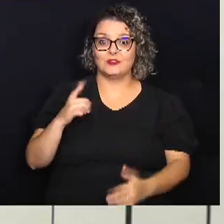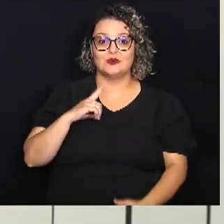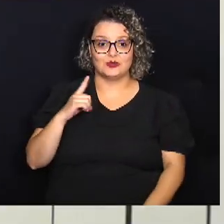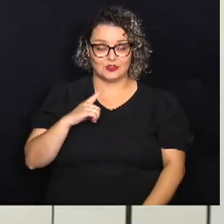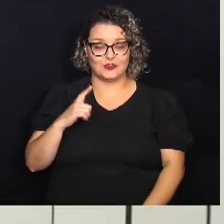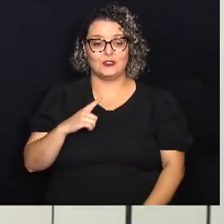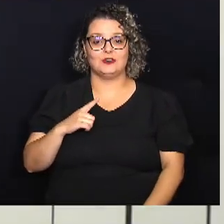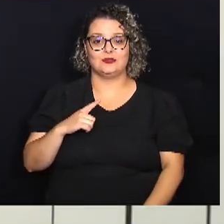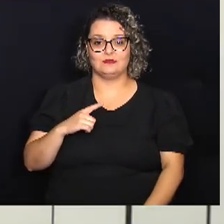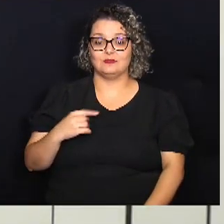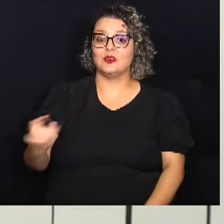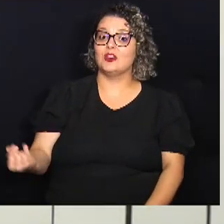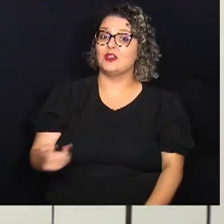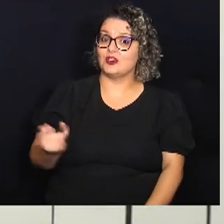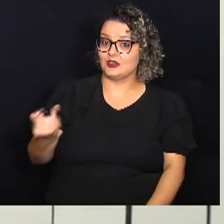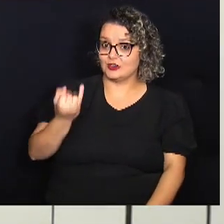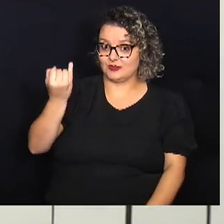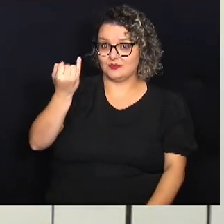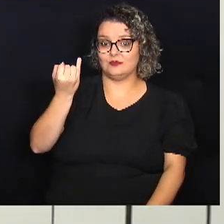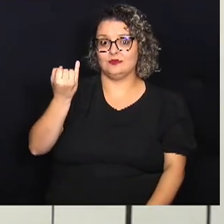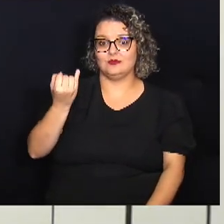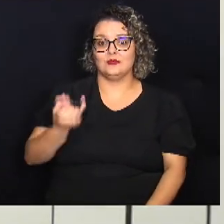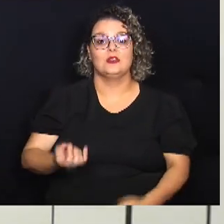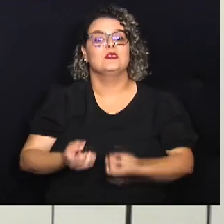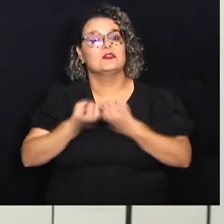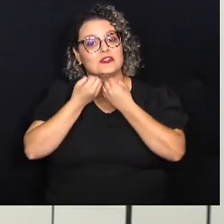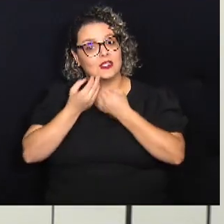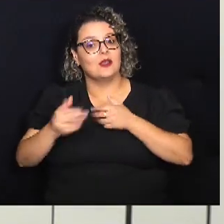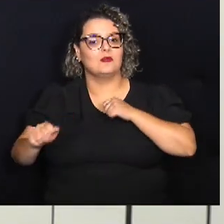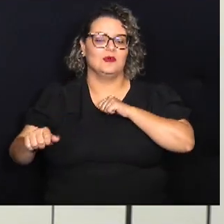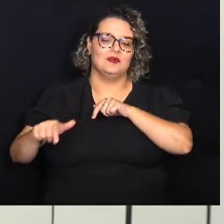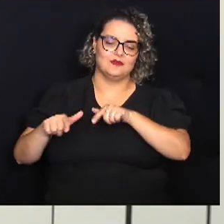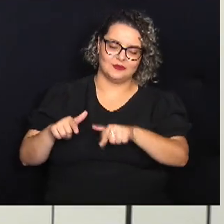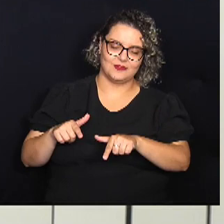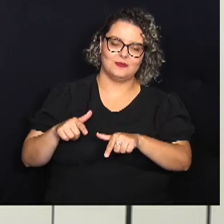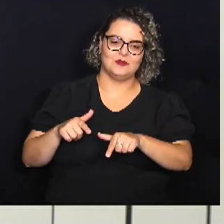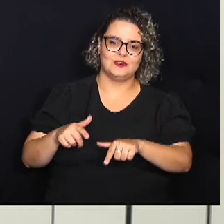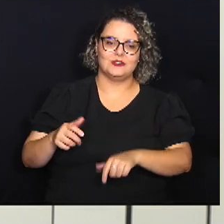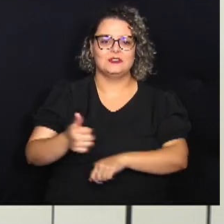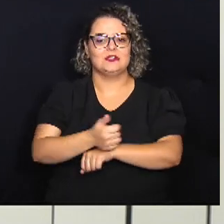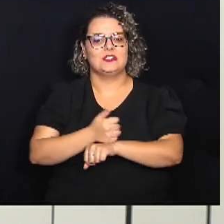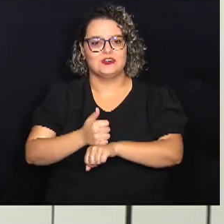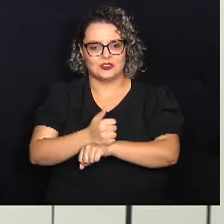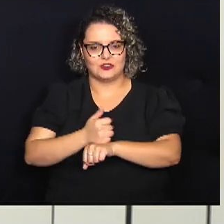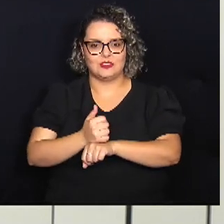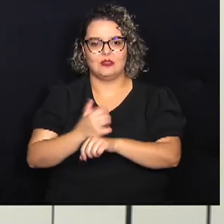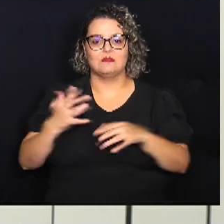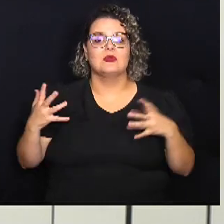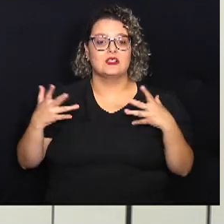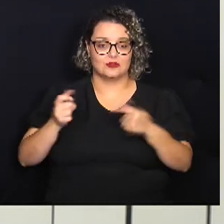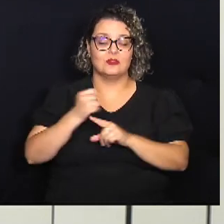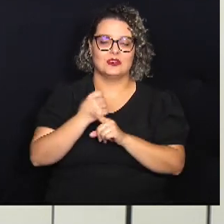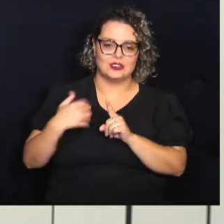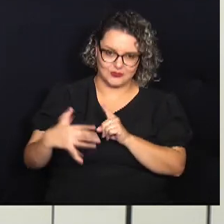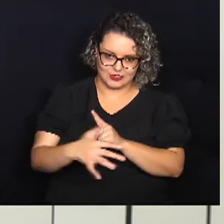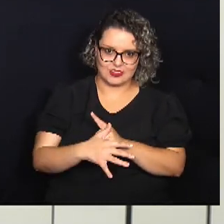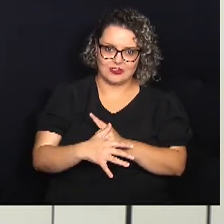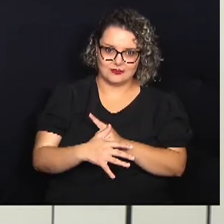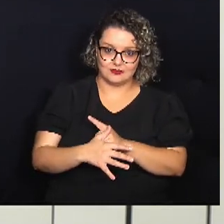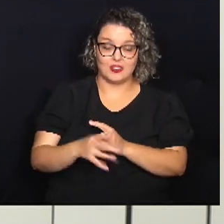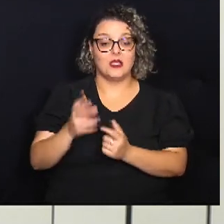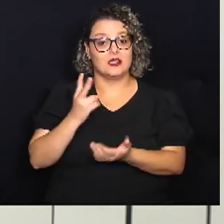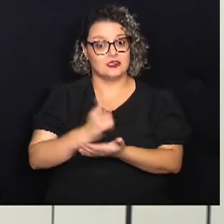a importância da boa formação desse profissional para toda a sociedade, dele estar